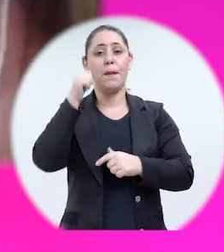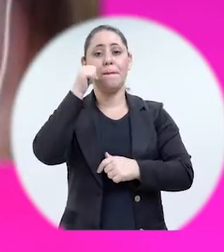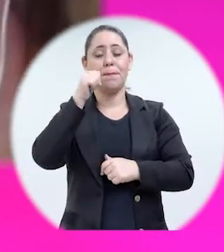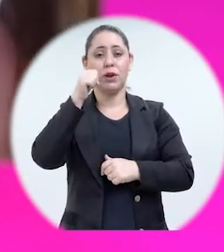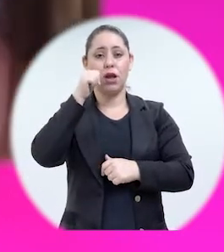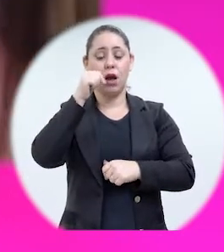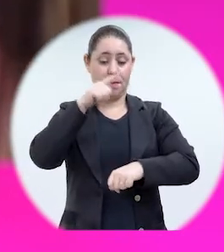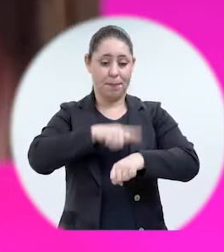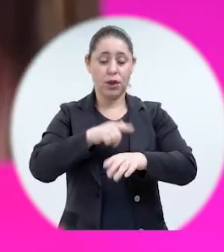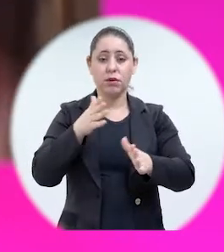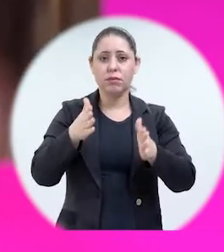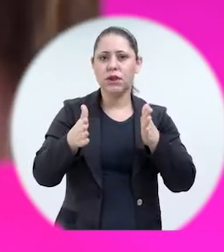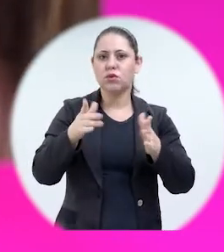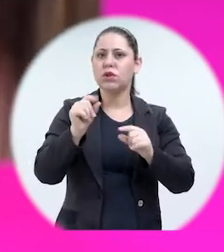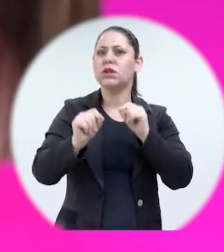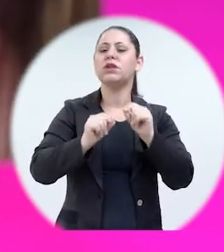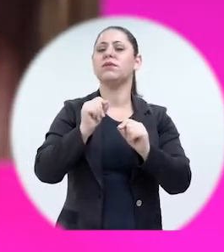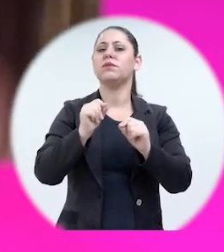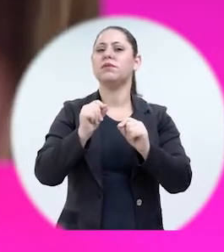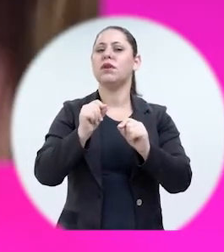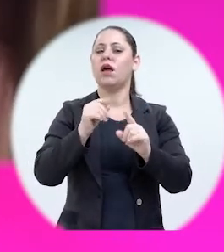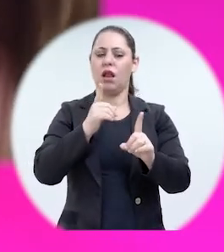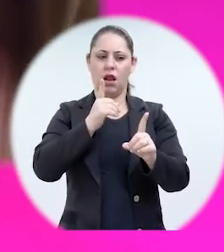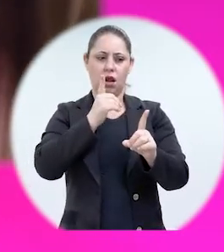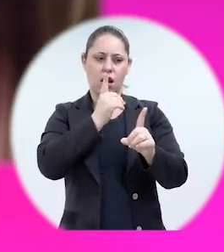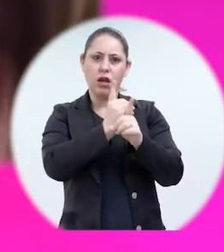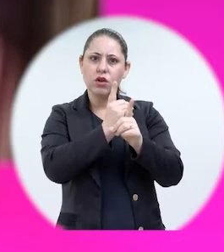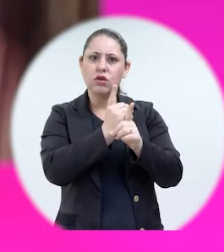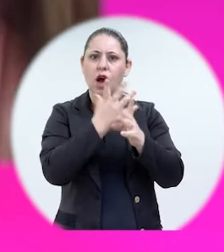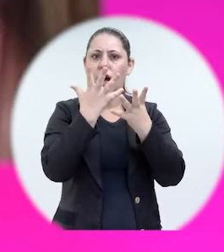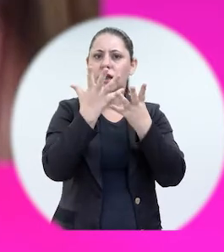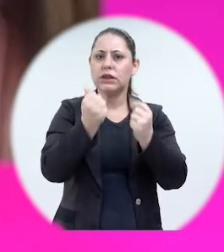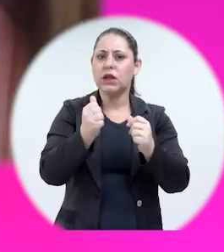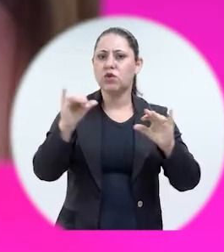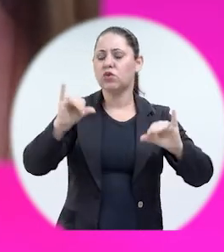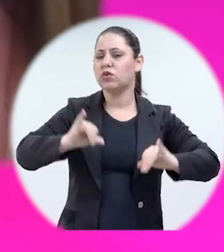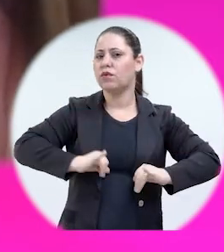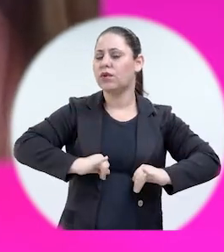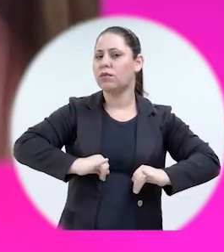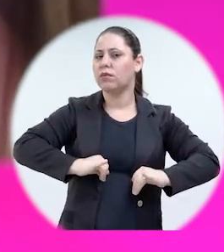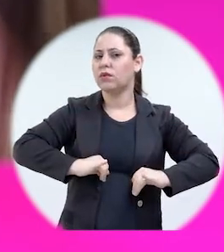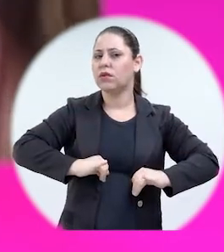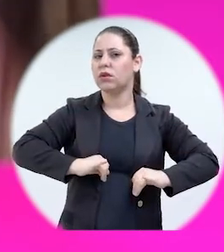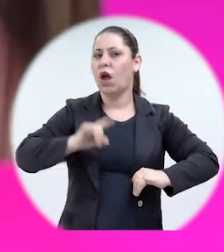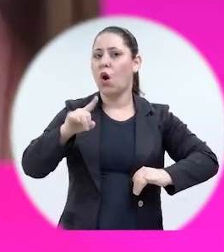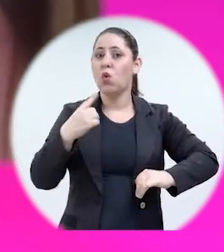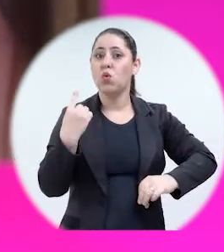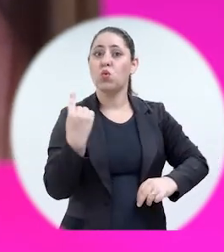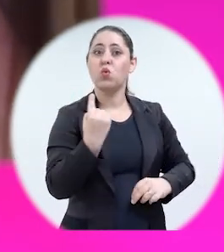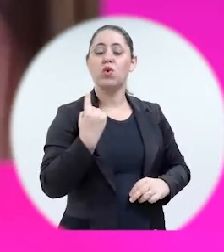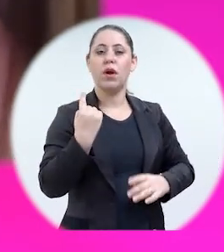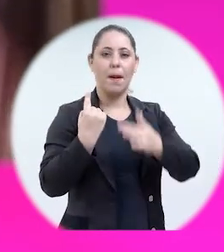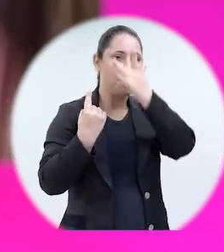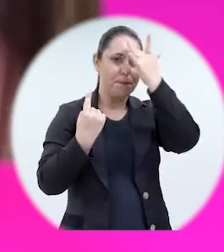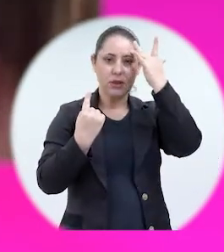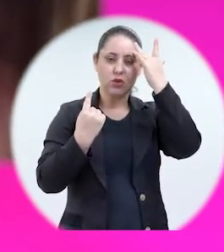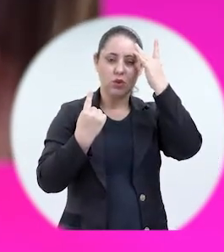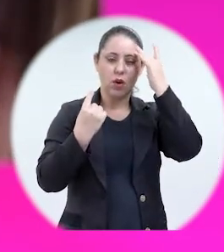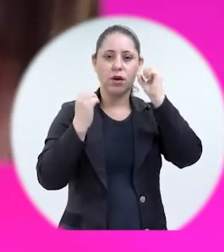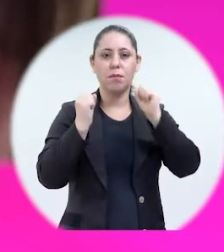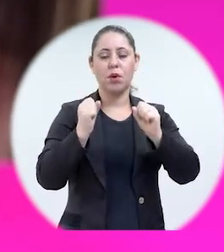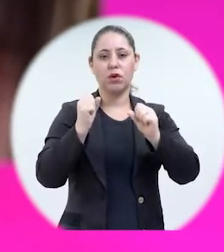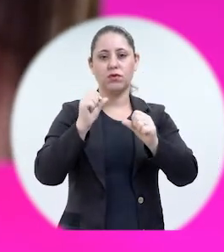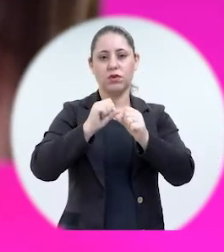Porque essa mulher, a partir do momento que ela identifica, que ela aceita o que ela está passando, ela é a única pessoa